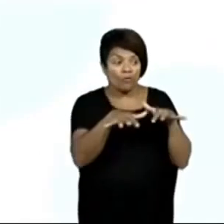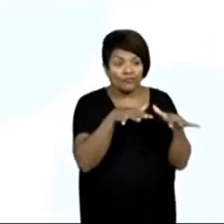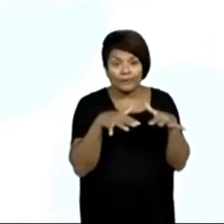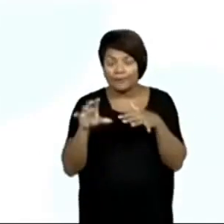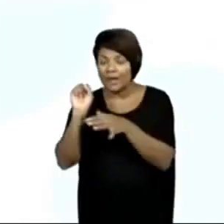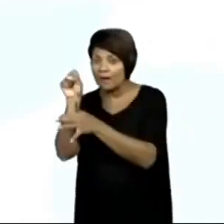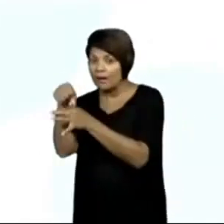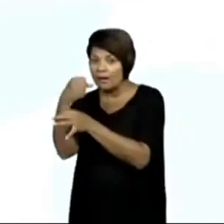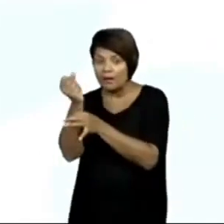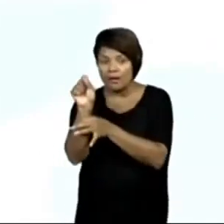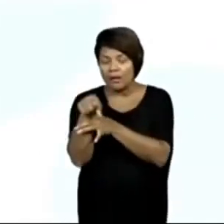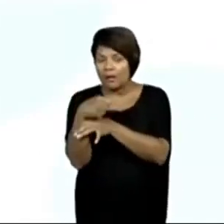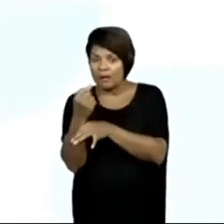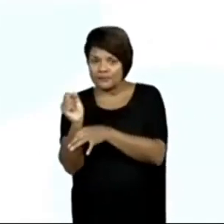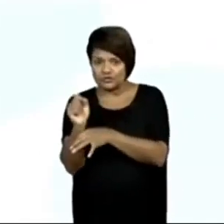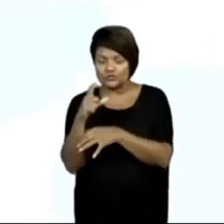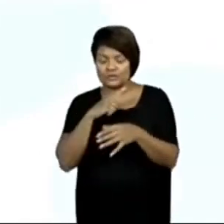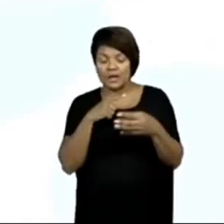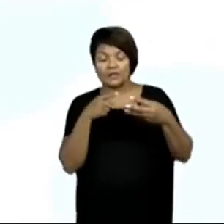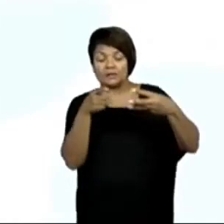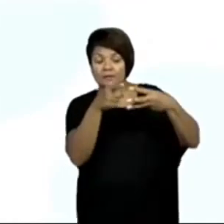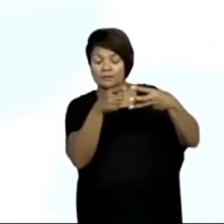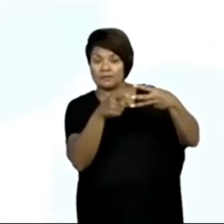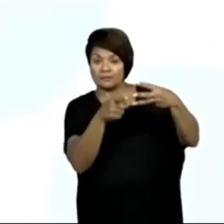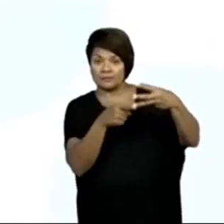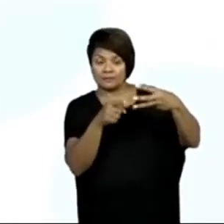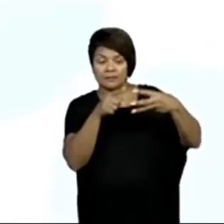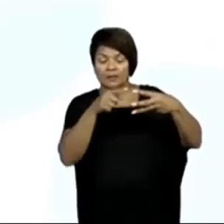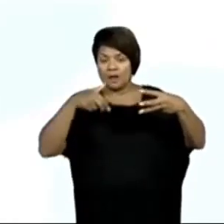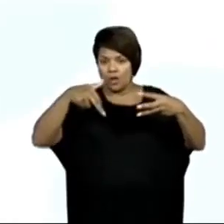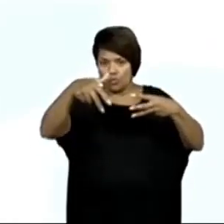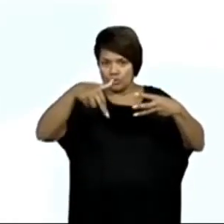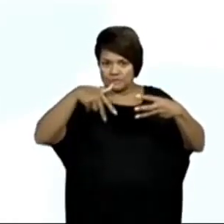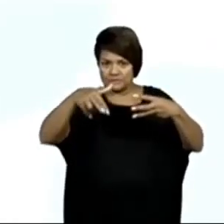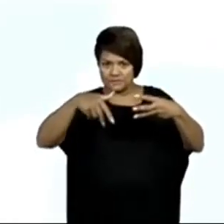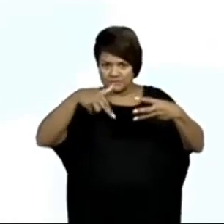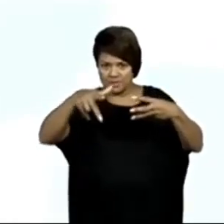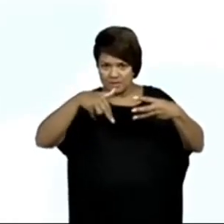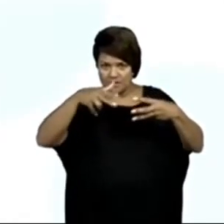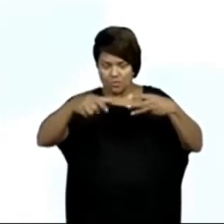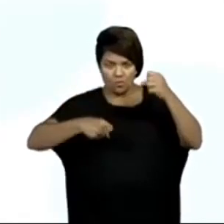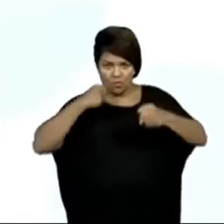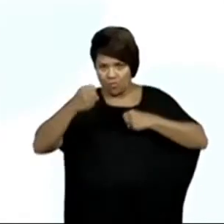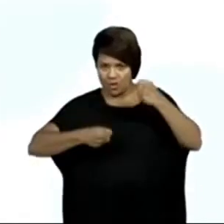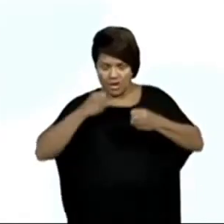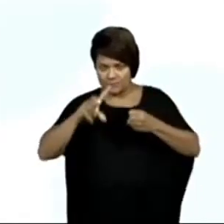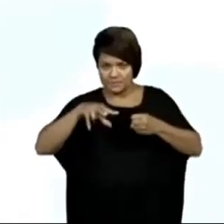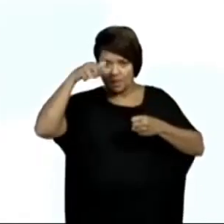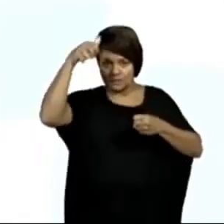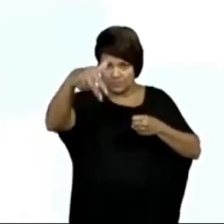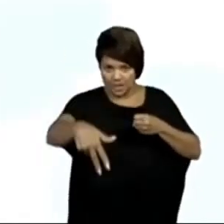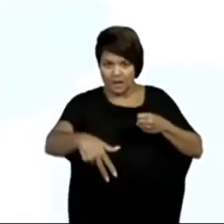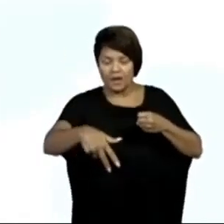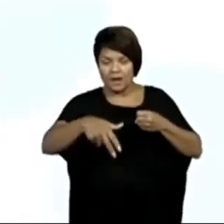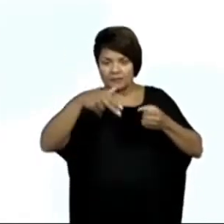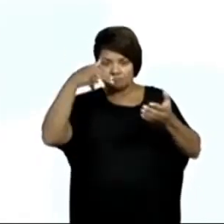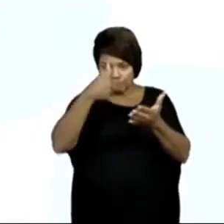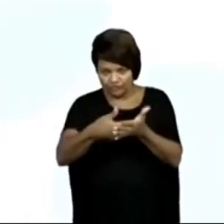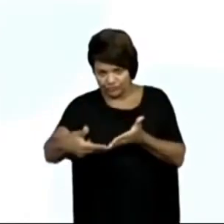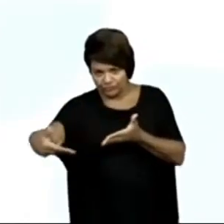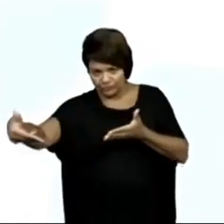motores. Elas são divididas em 3 grupos: locomoção, andar, correr, saltar,